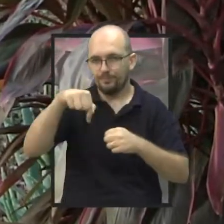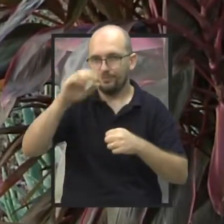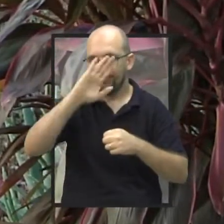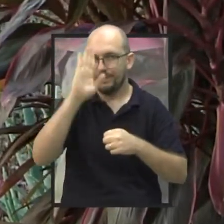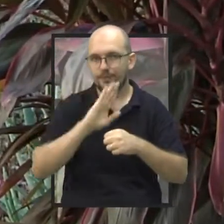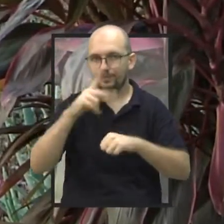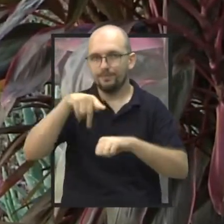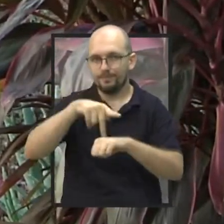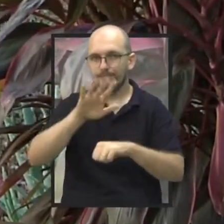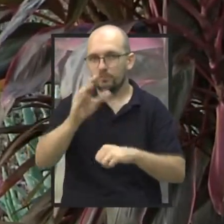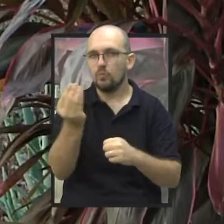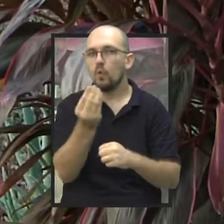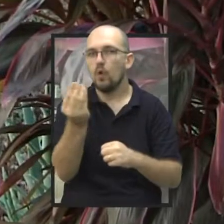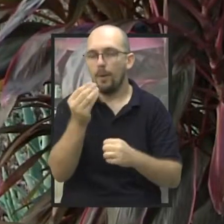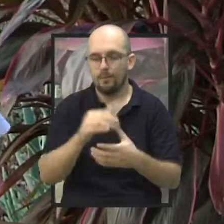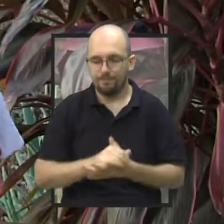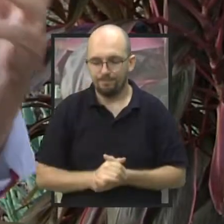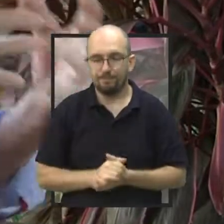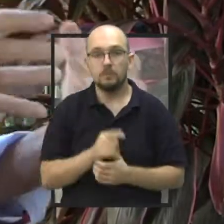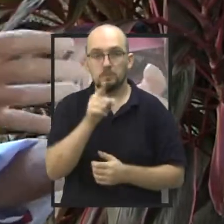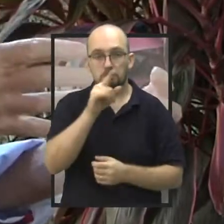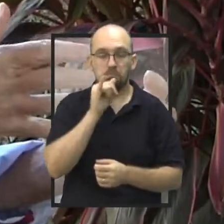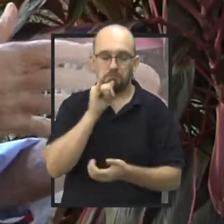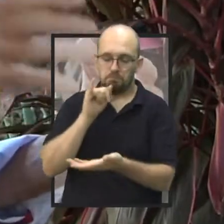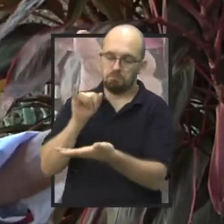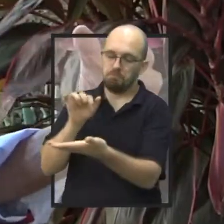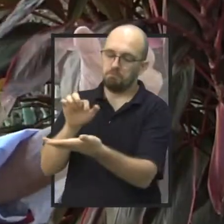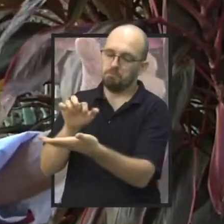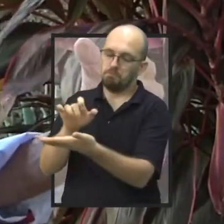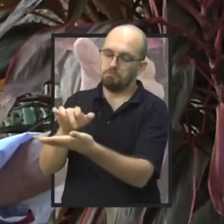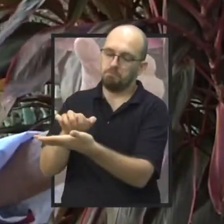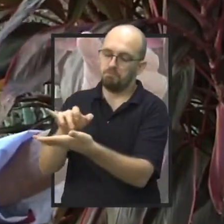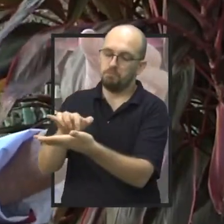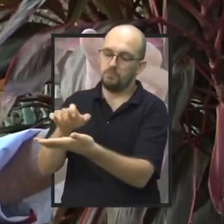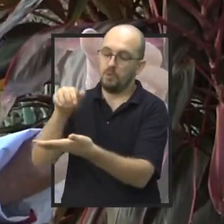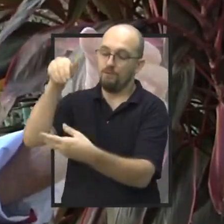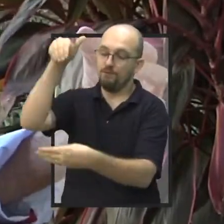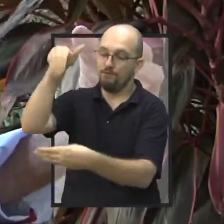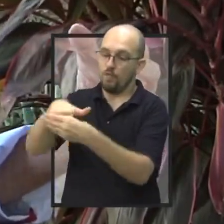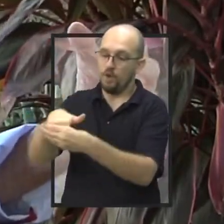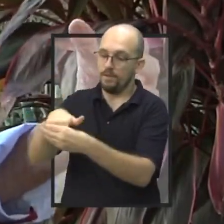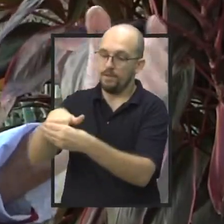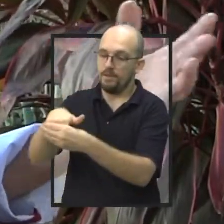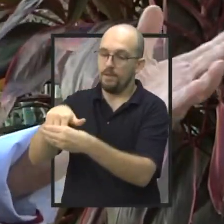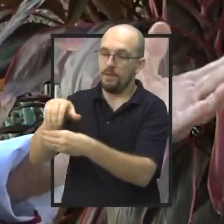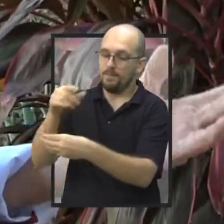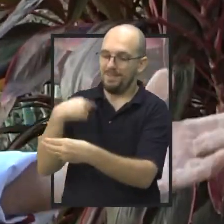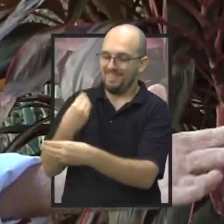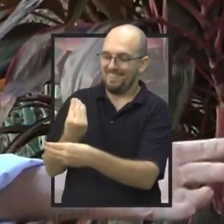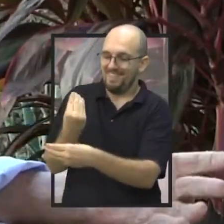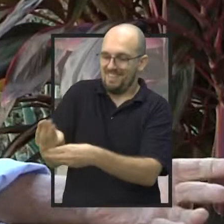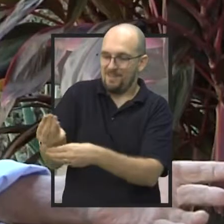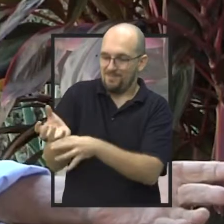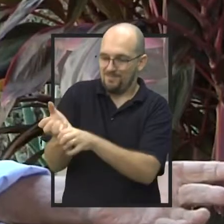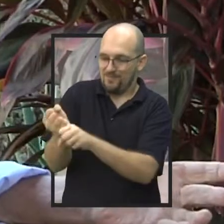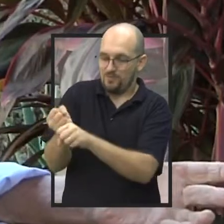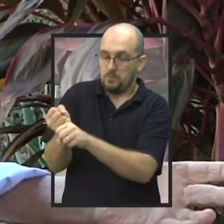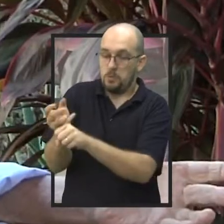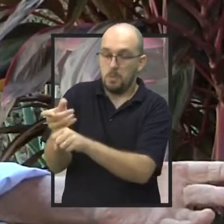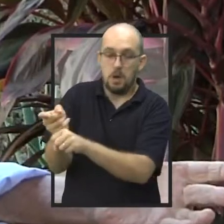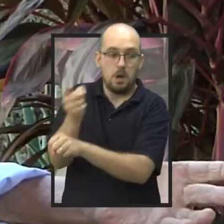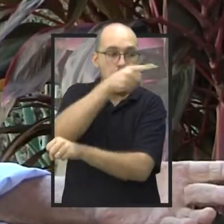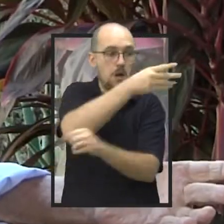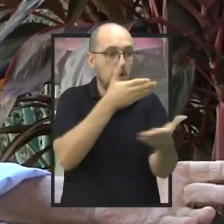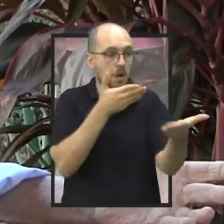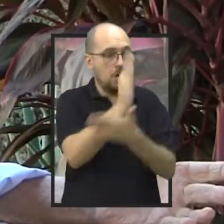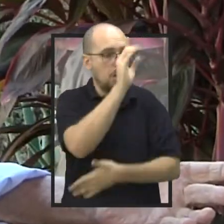você pode estar votando num candidato e elegendo outro. Você fala, pô, mas como assim? Eu não sabia